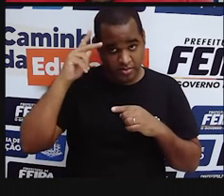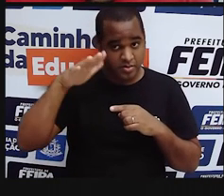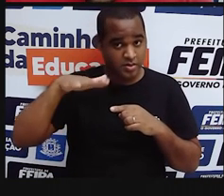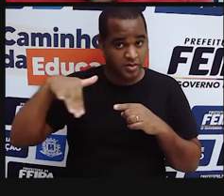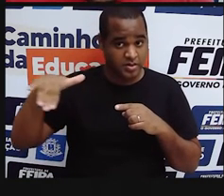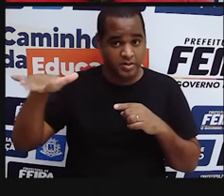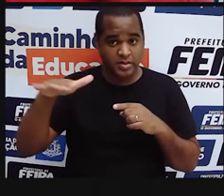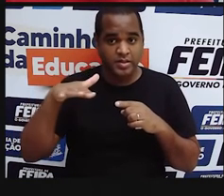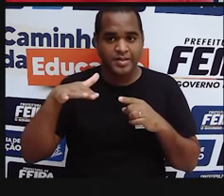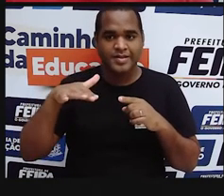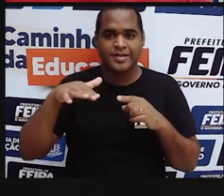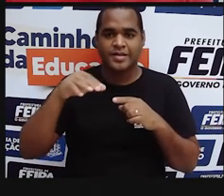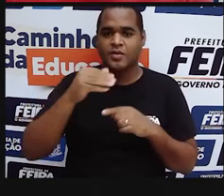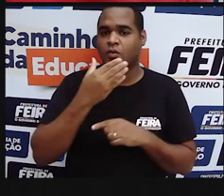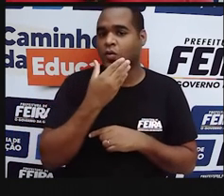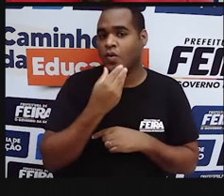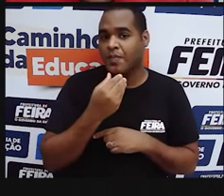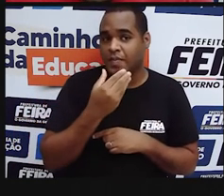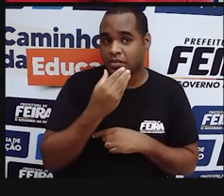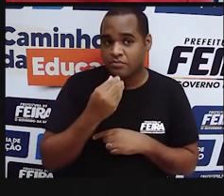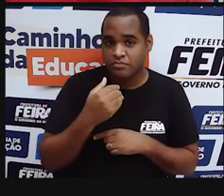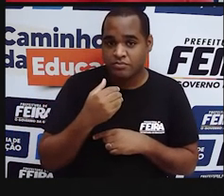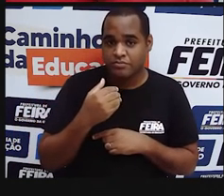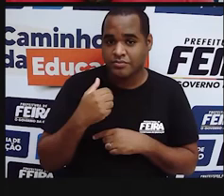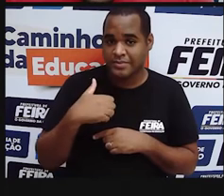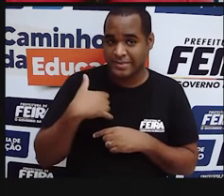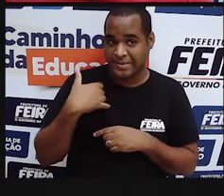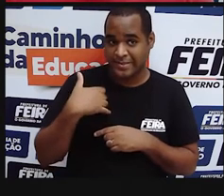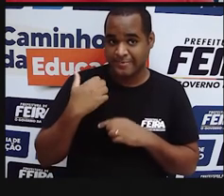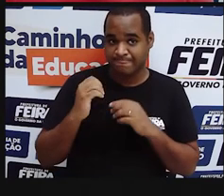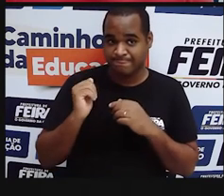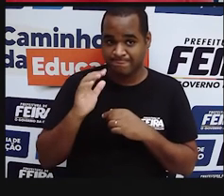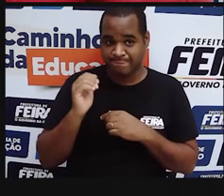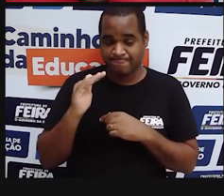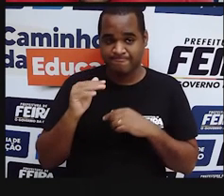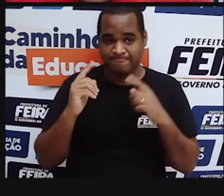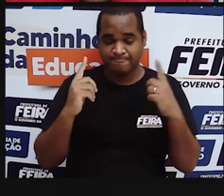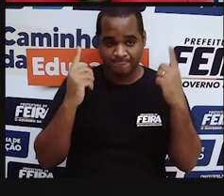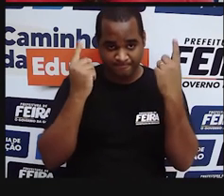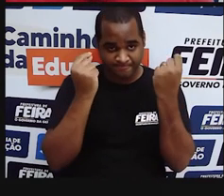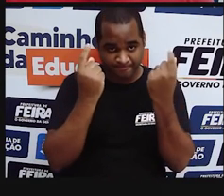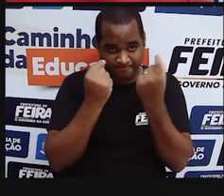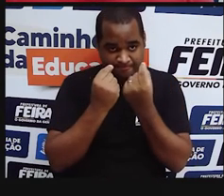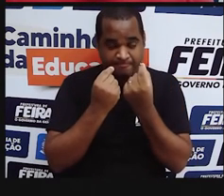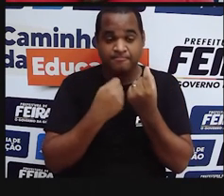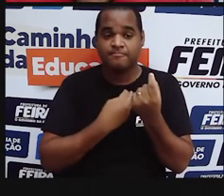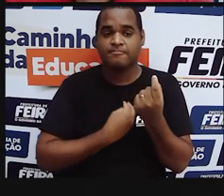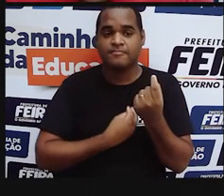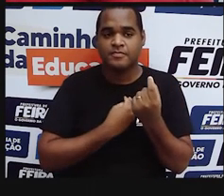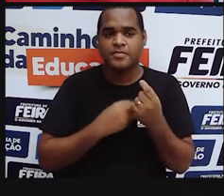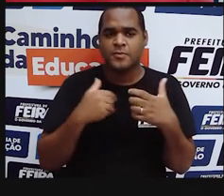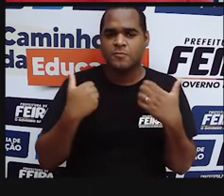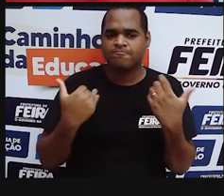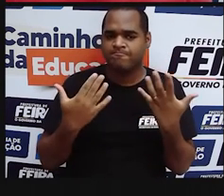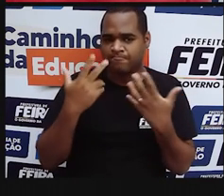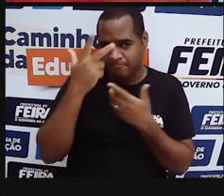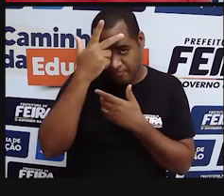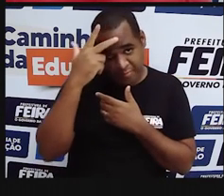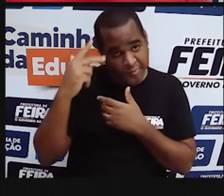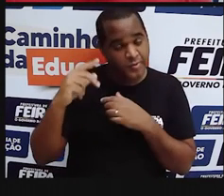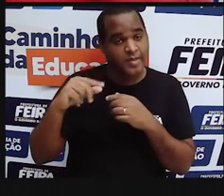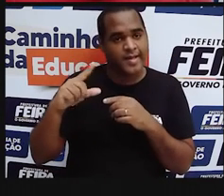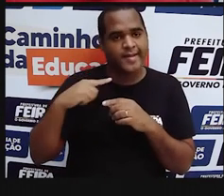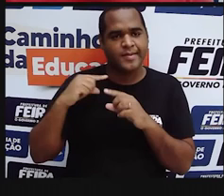gregos, que eram os homens maiores nascidos na Grécia e livres. Ou seja,